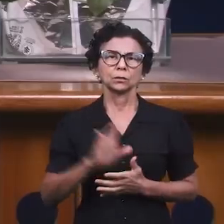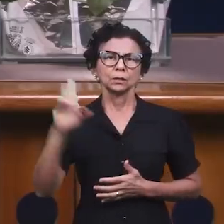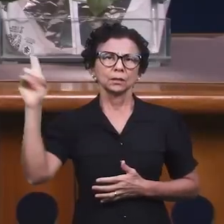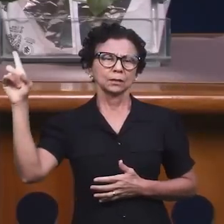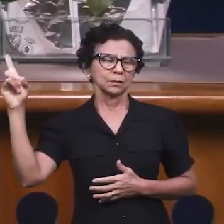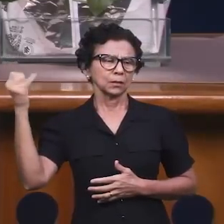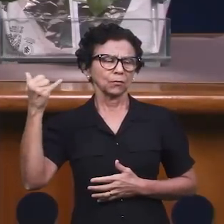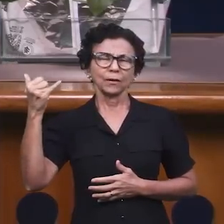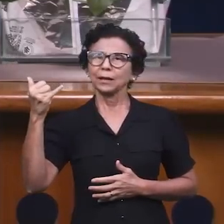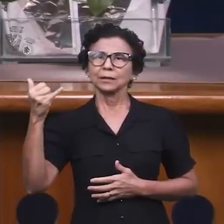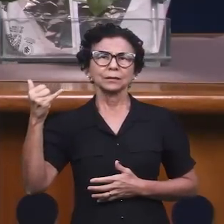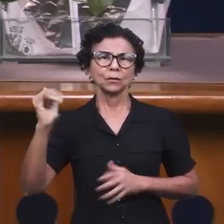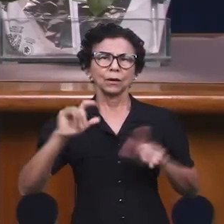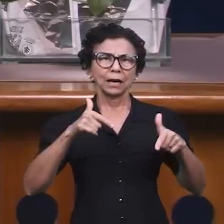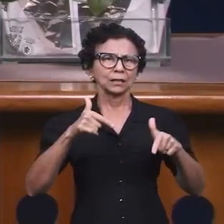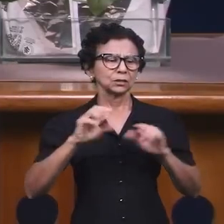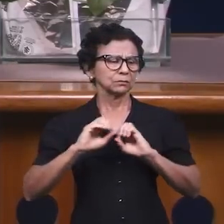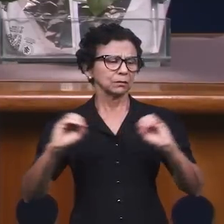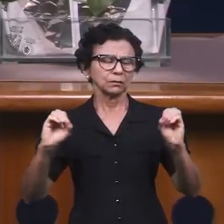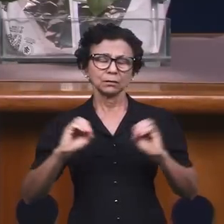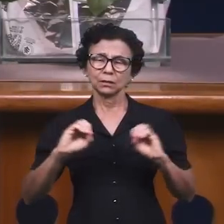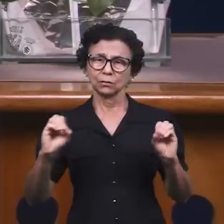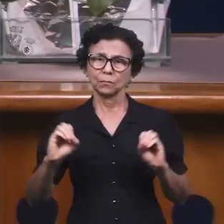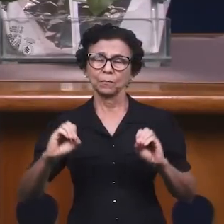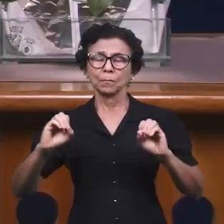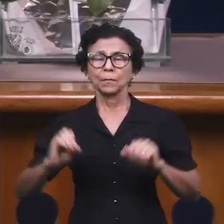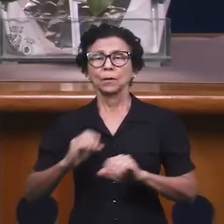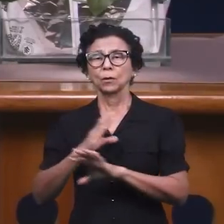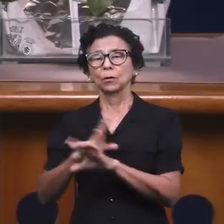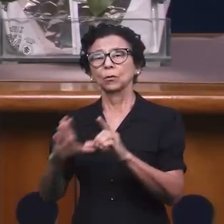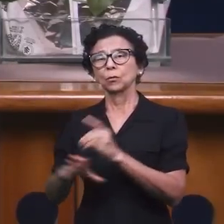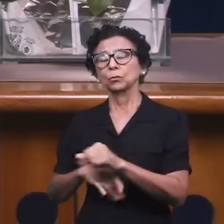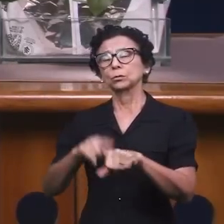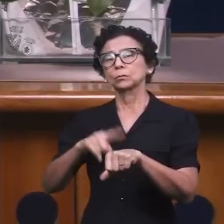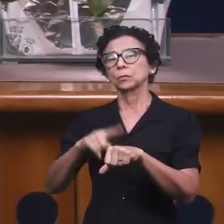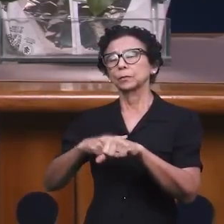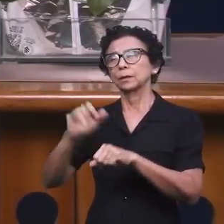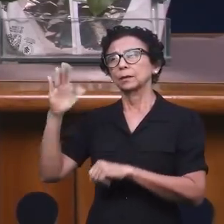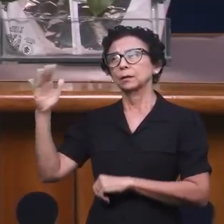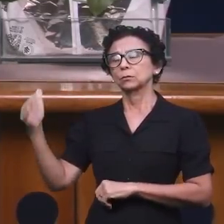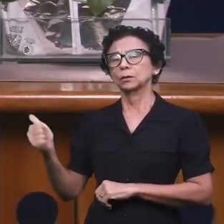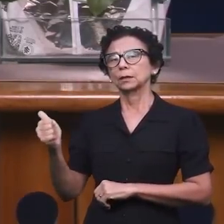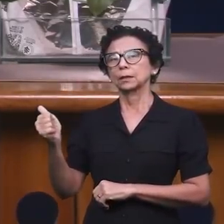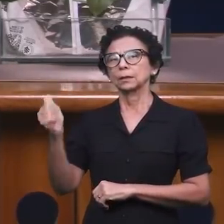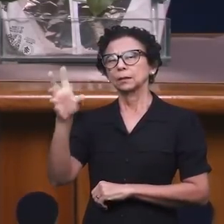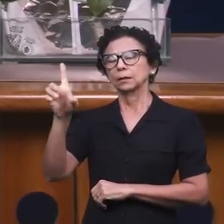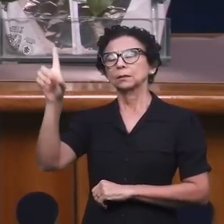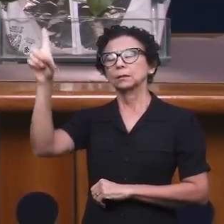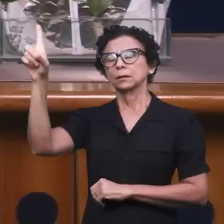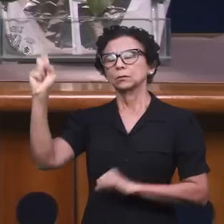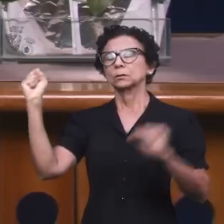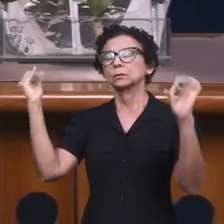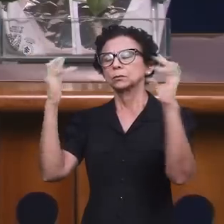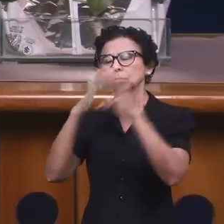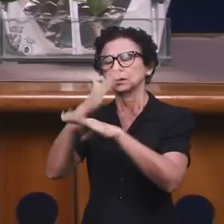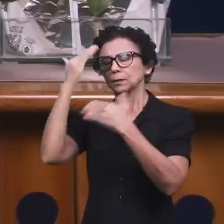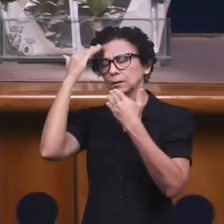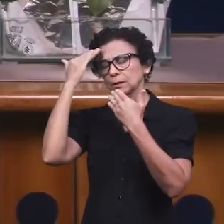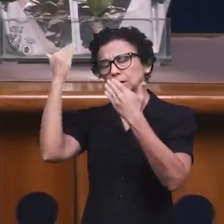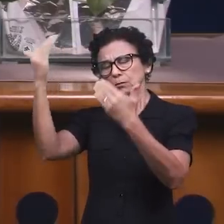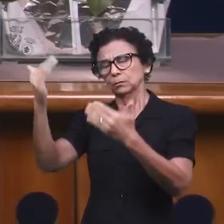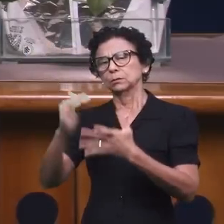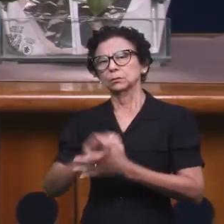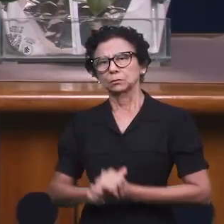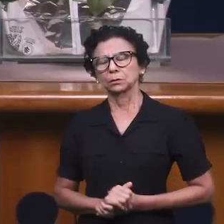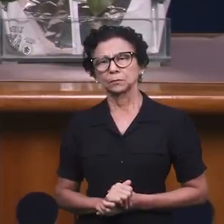nos colocar diante de Deus para uma adoração, para uma glorificação ao Senhor. Nós vemos que os